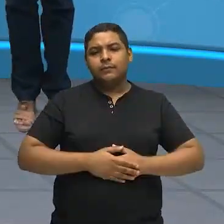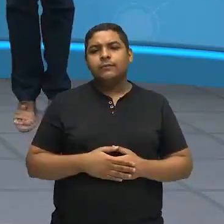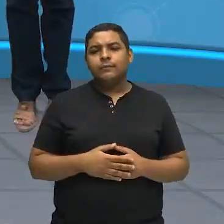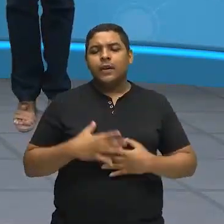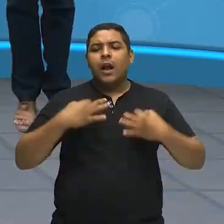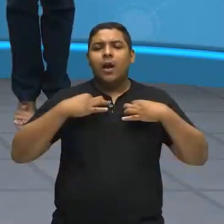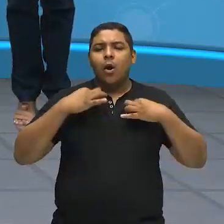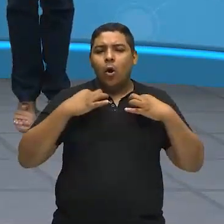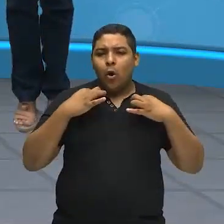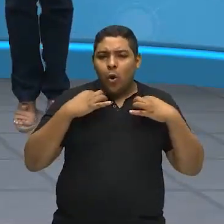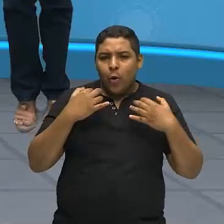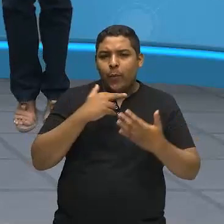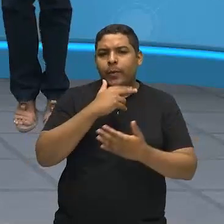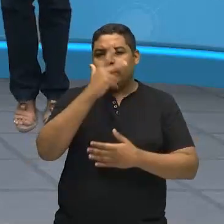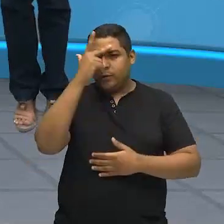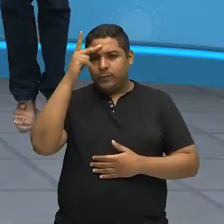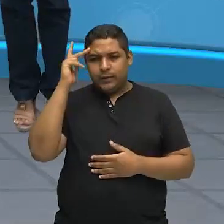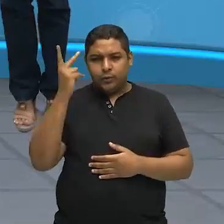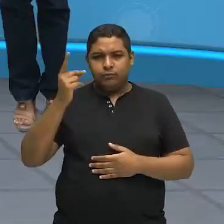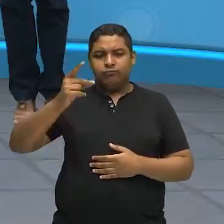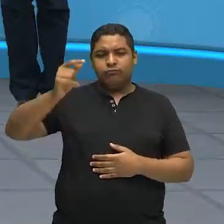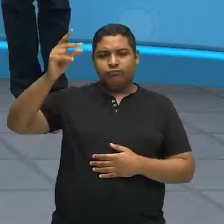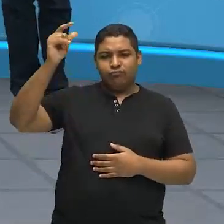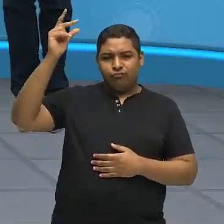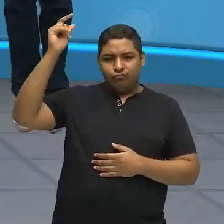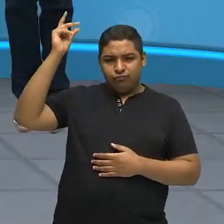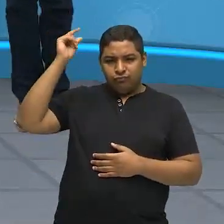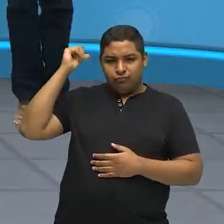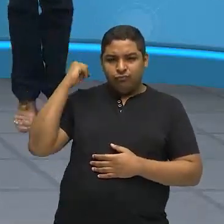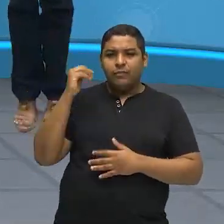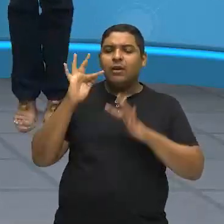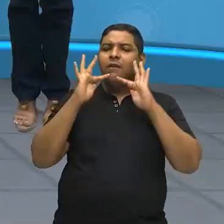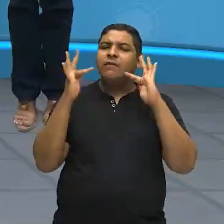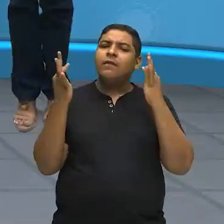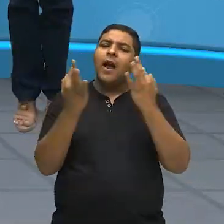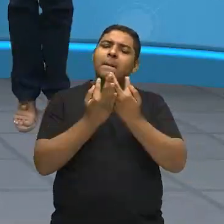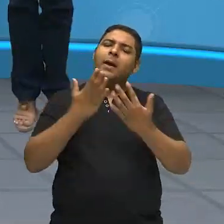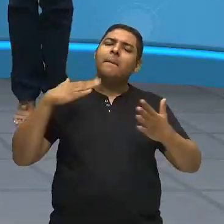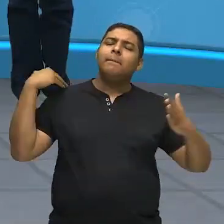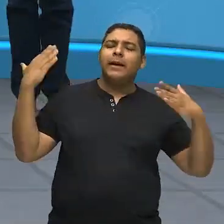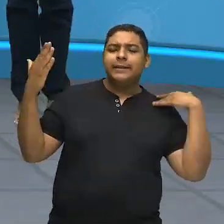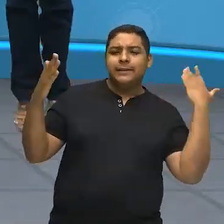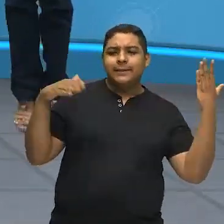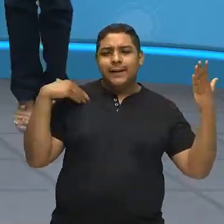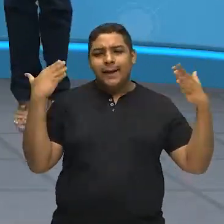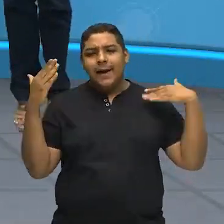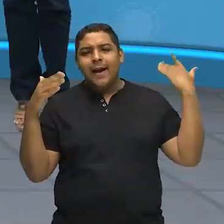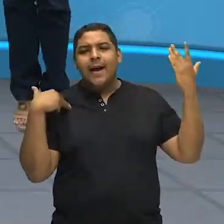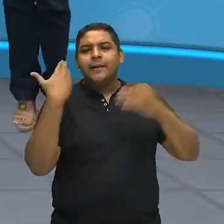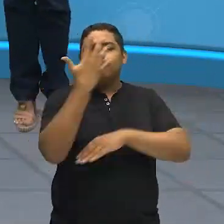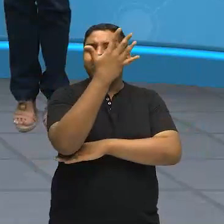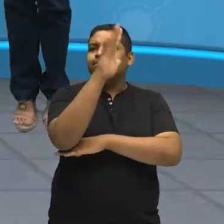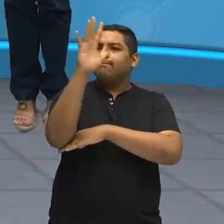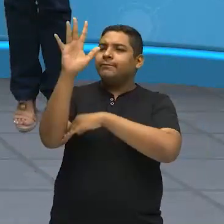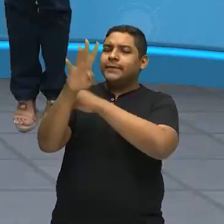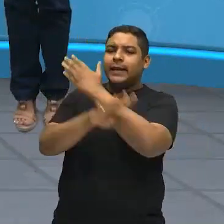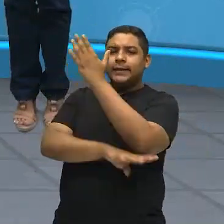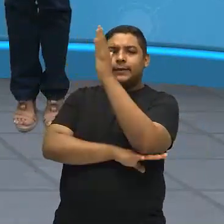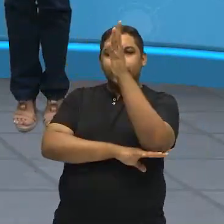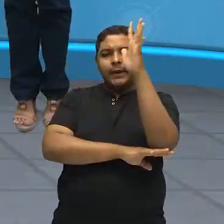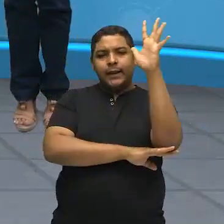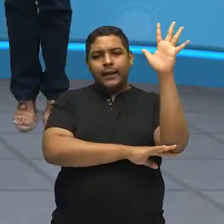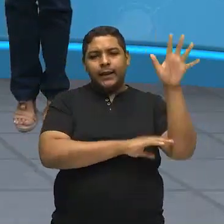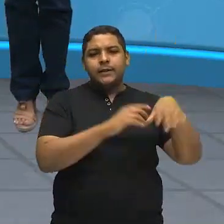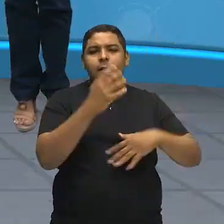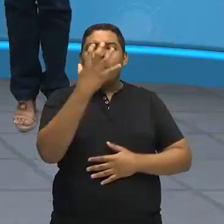pessoas. E vocês podem ver aqui que as famílias inteiras estão passeando no parque. Aqui vocês podem ver ali